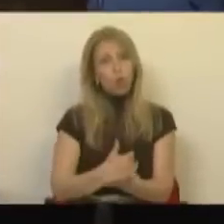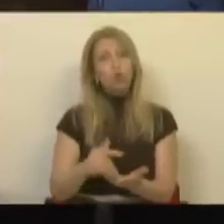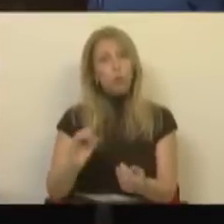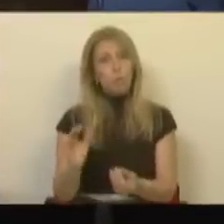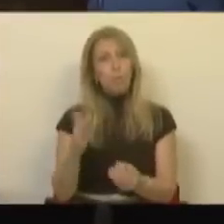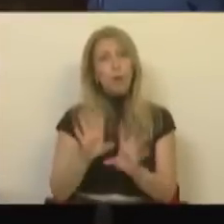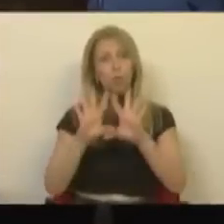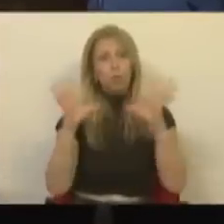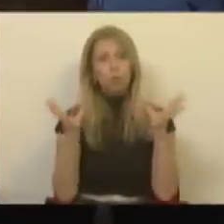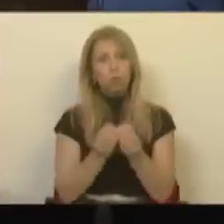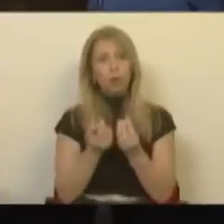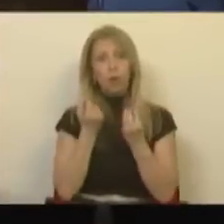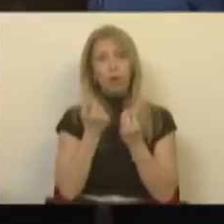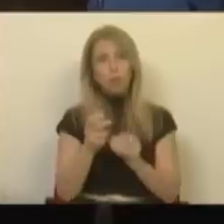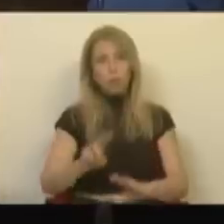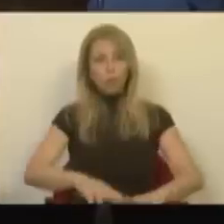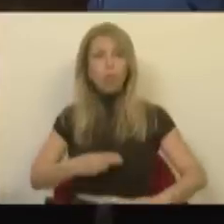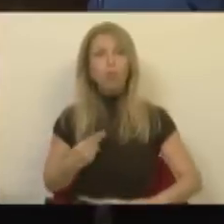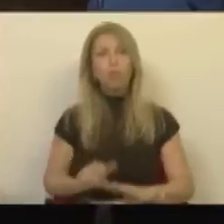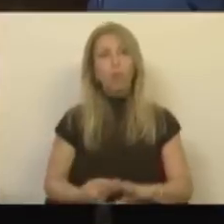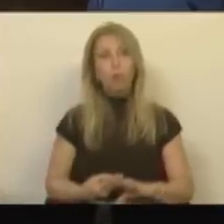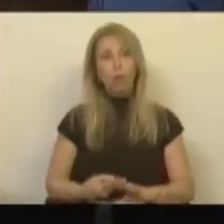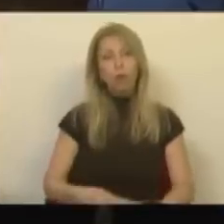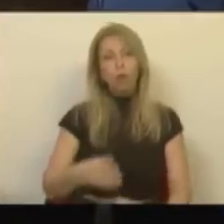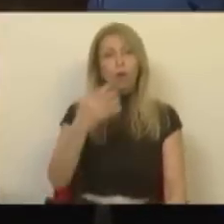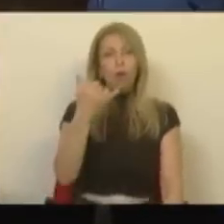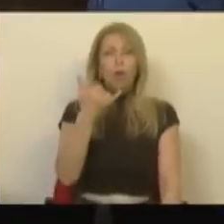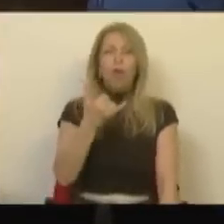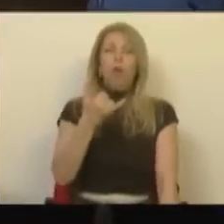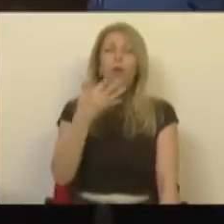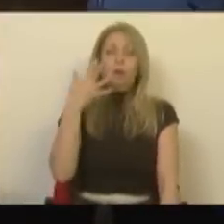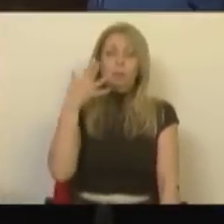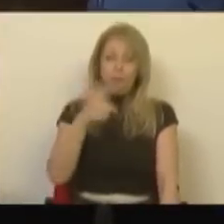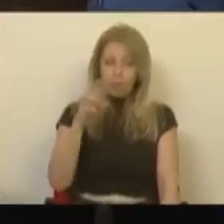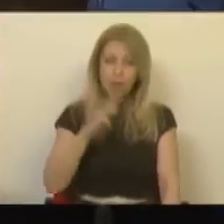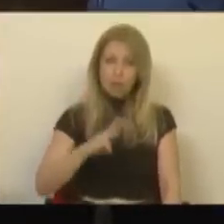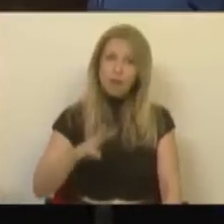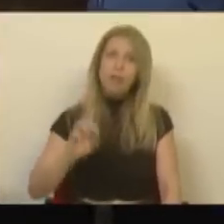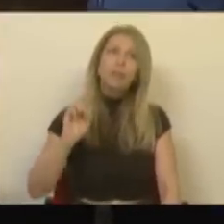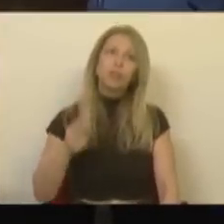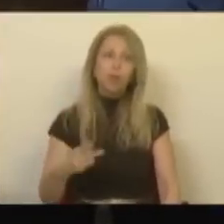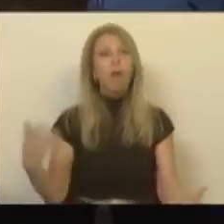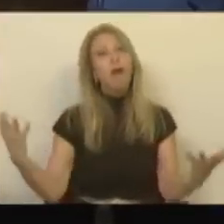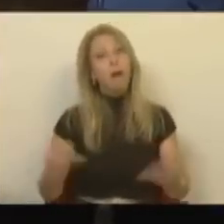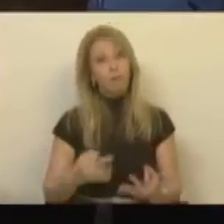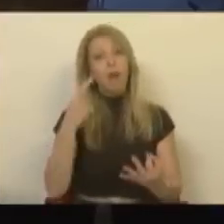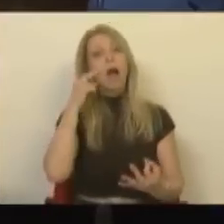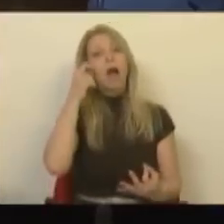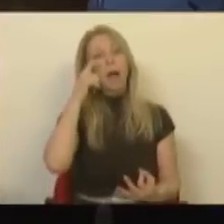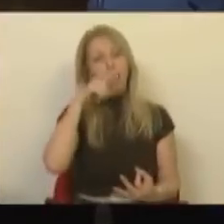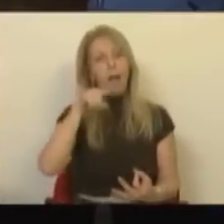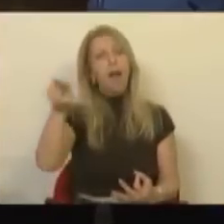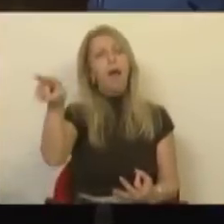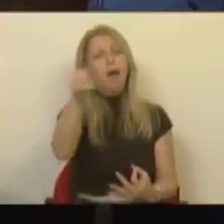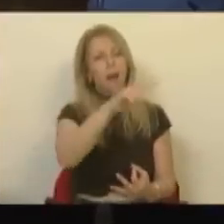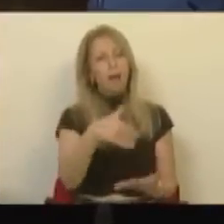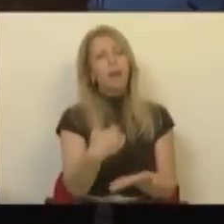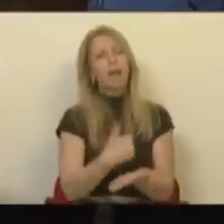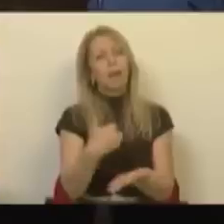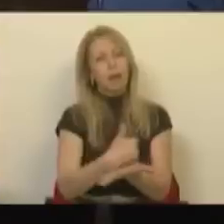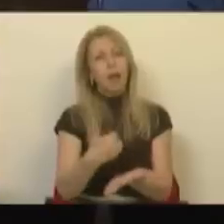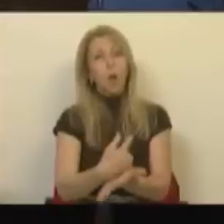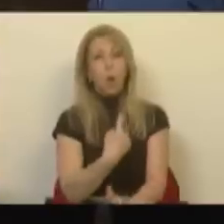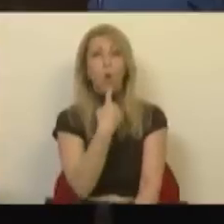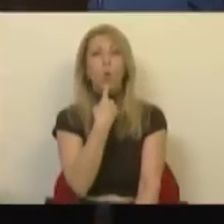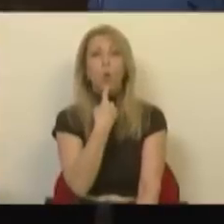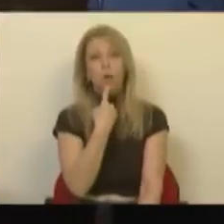seu conjunto praticamente duplicaram para quase 2.000 de facto queijo esteja a ganhar e muito com